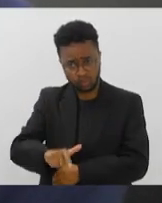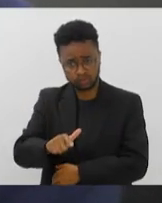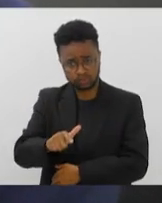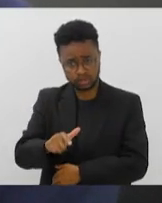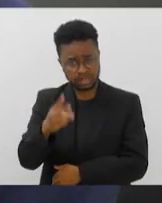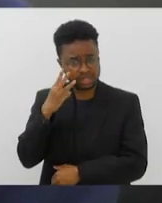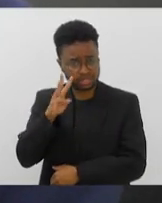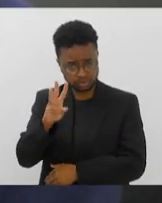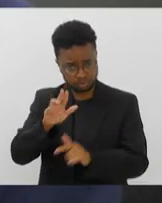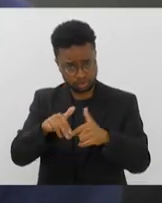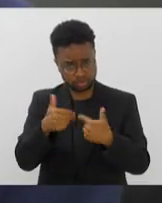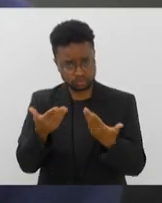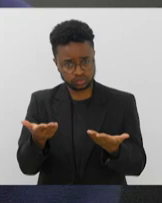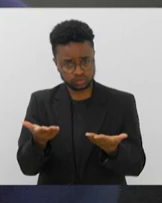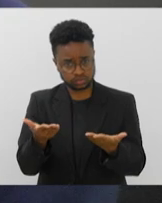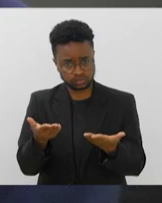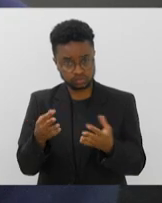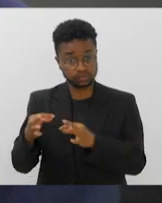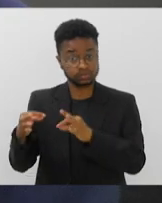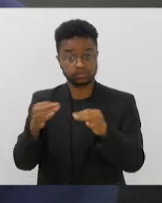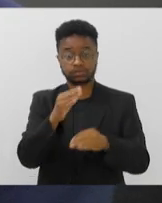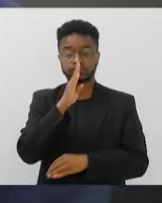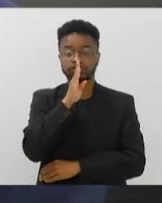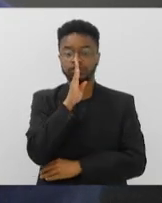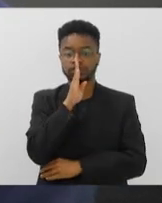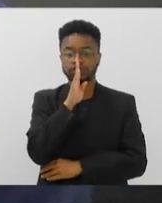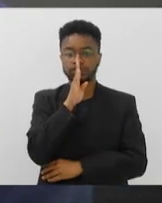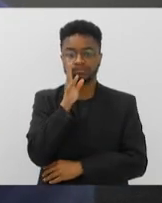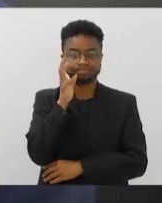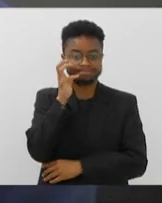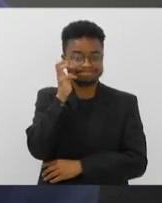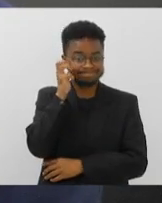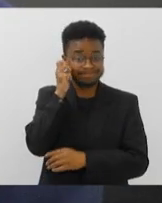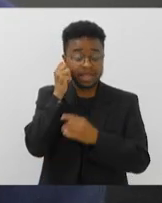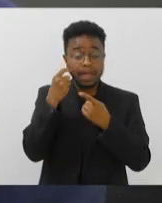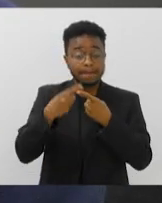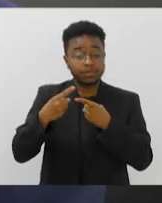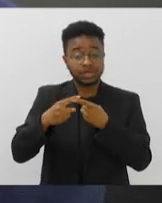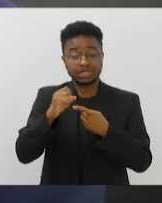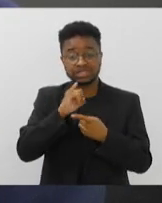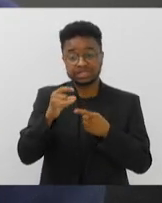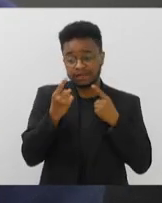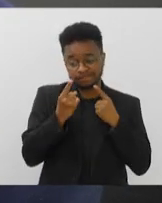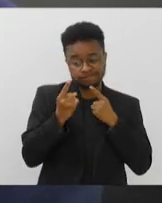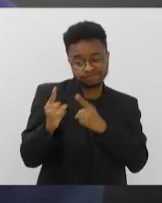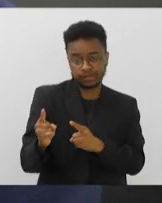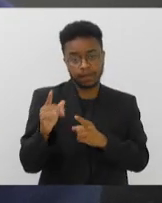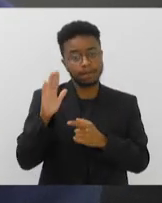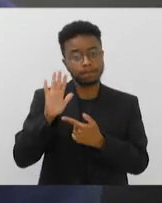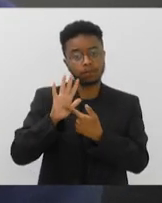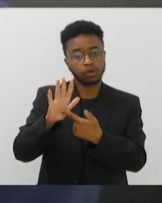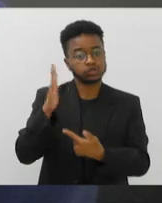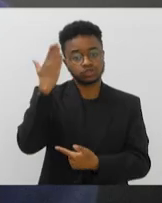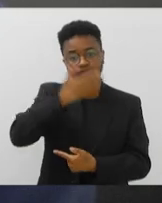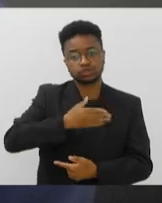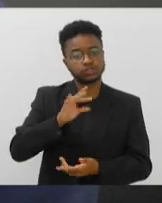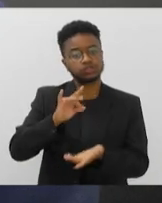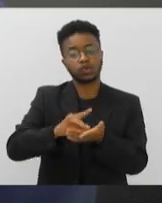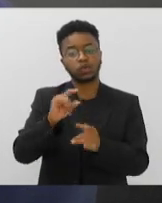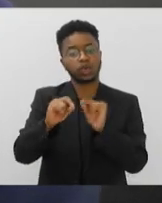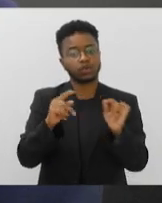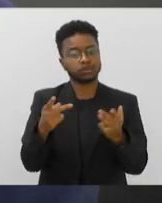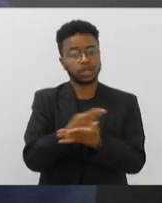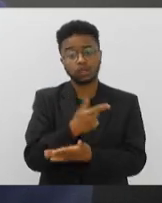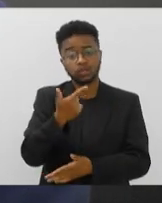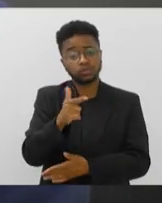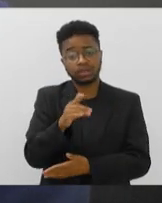dias para isso silêncio constrangedor porque quando essas pessoas são confrontadas com a realidade e com a lógica não